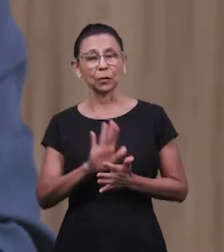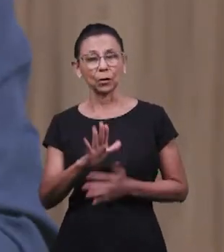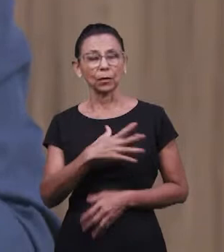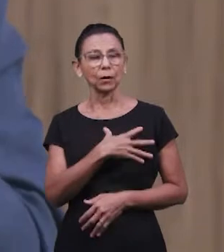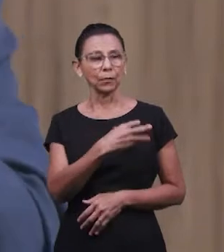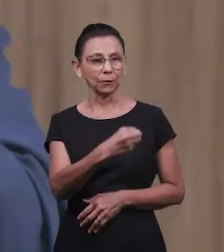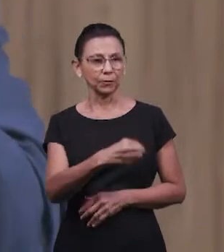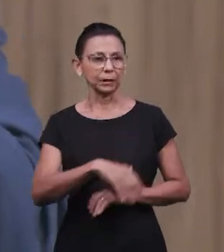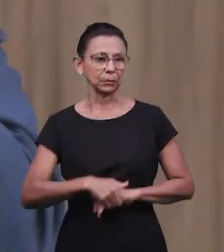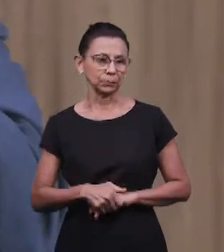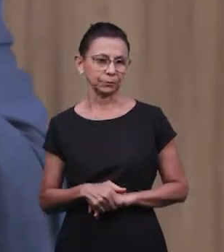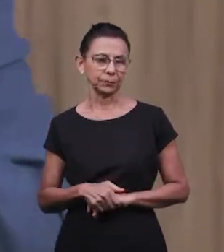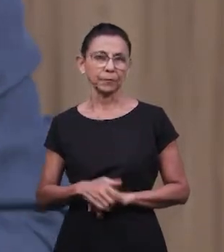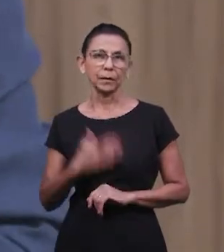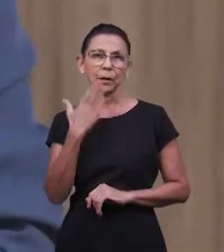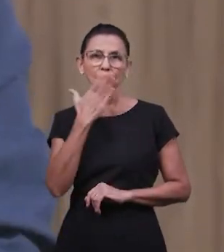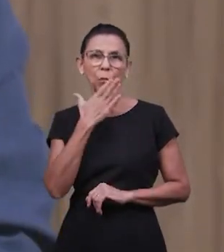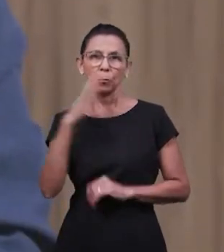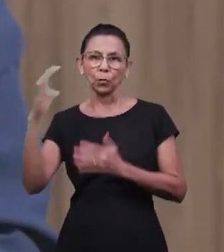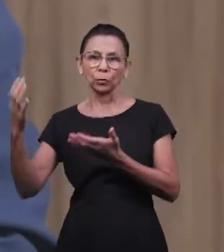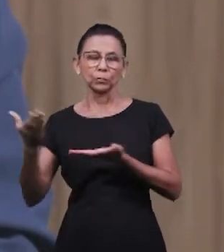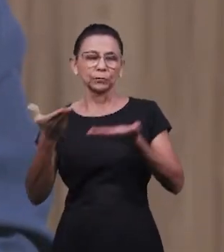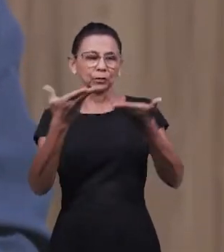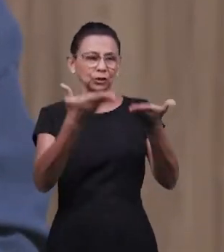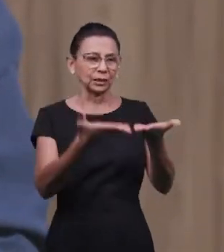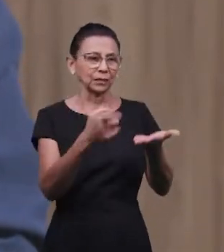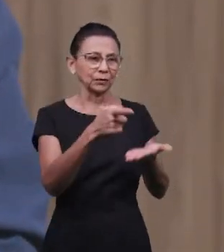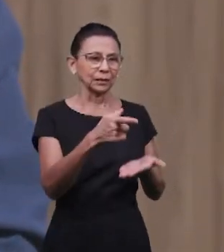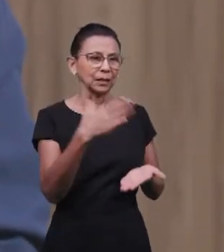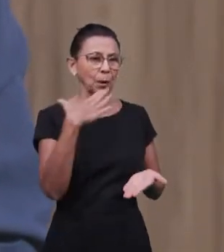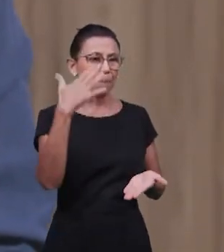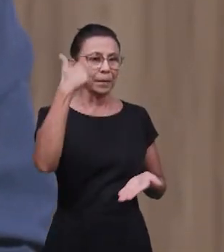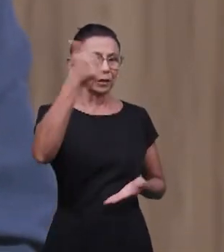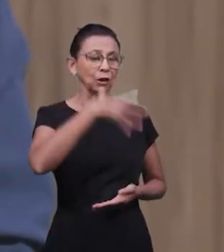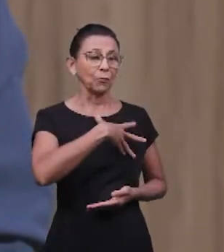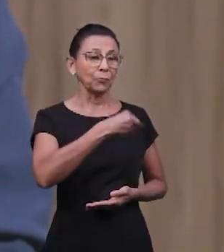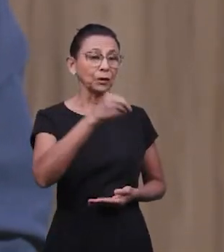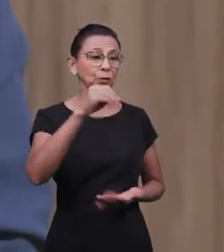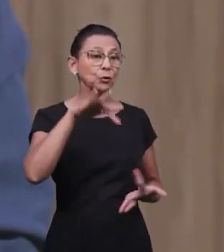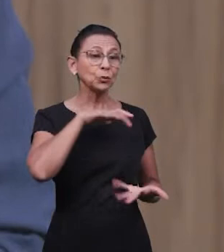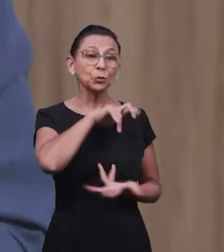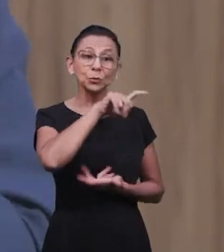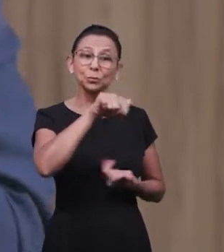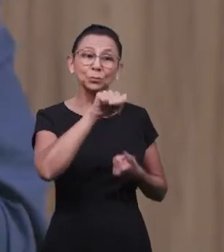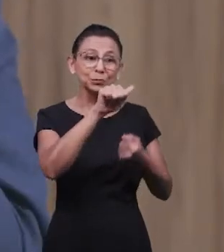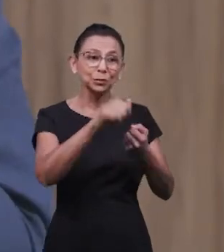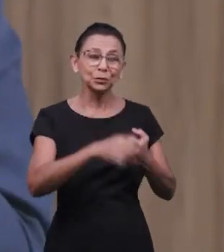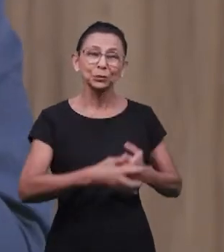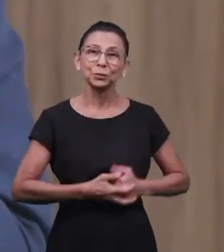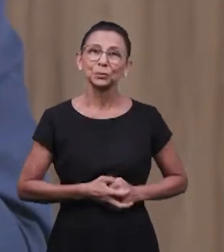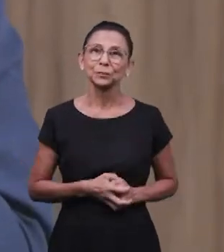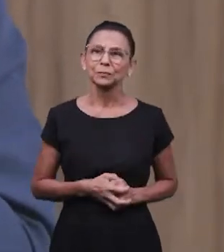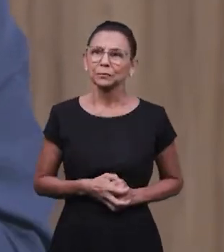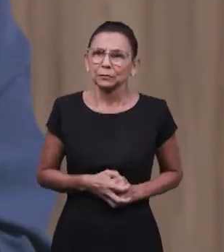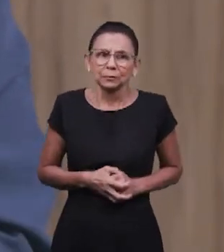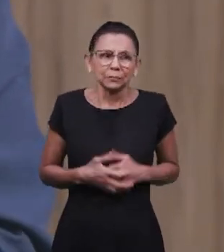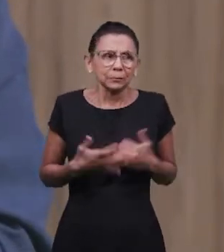um bolo para o melhor filho do mundo. O senhor certamente revelou isso para ele fazer isso, né? O filho não entendeu